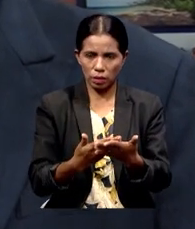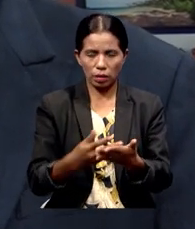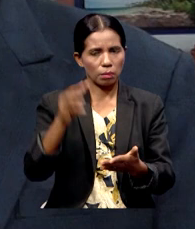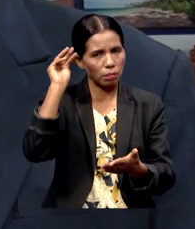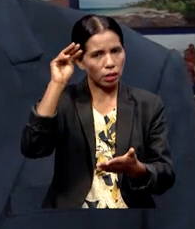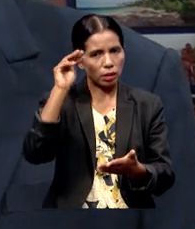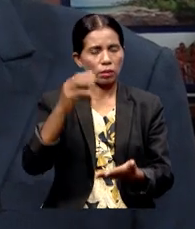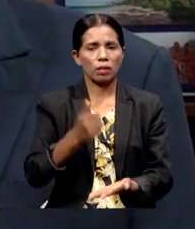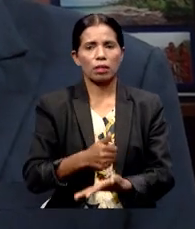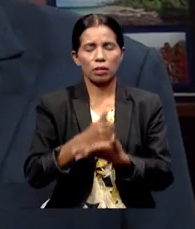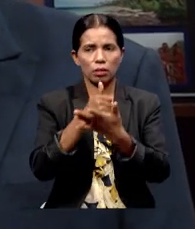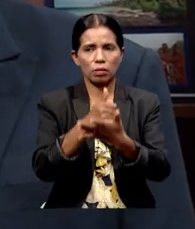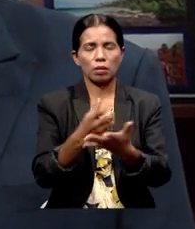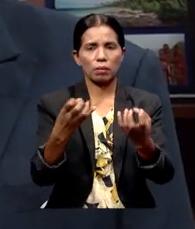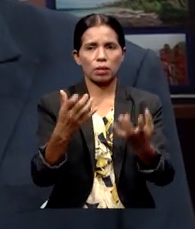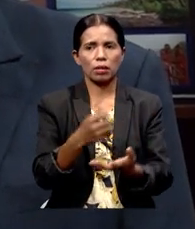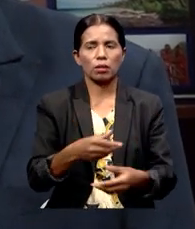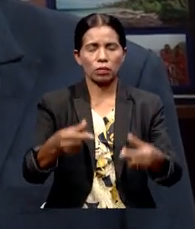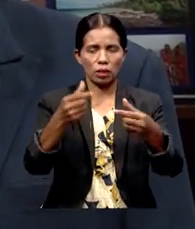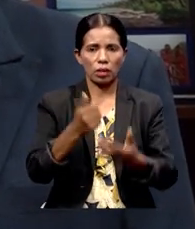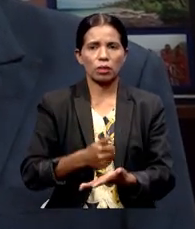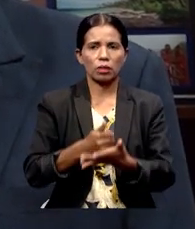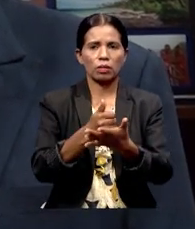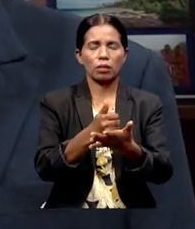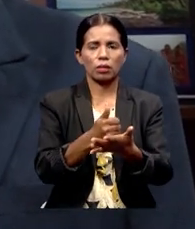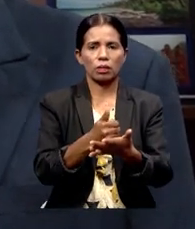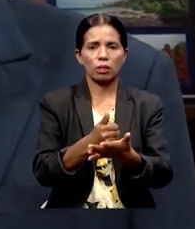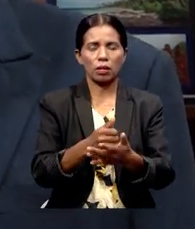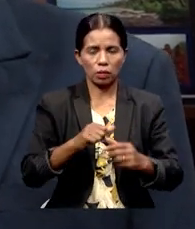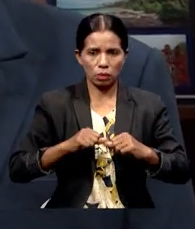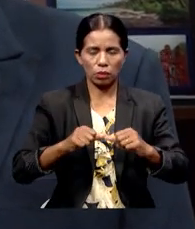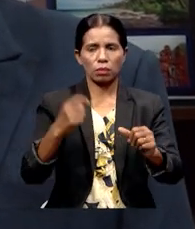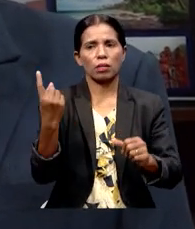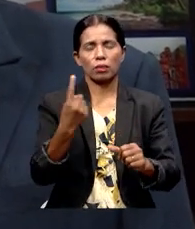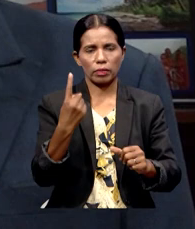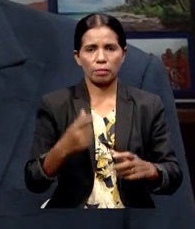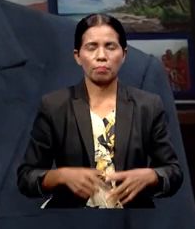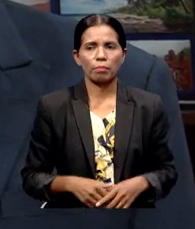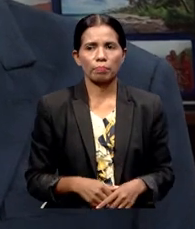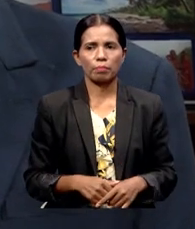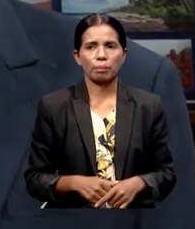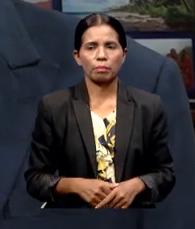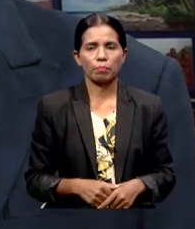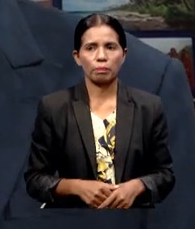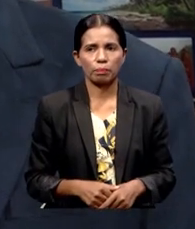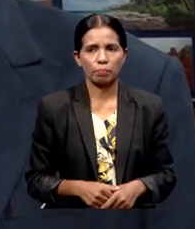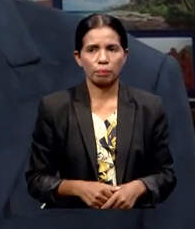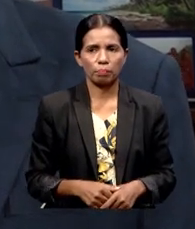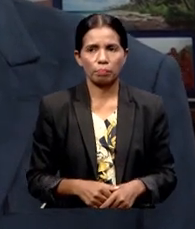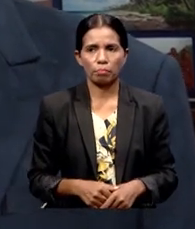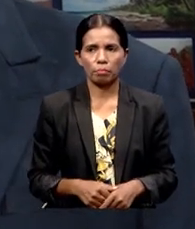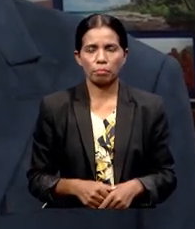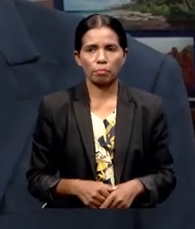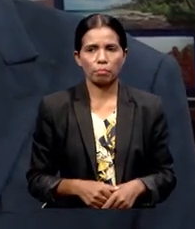ajuda barak apoio fo apoio barak kodi akordo dan continua na Fatim in making sure that we can continue